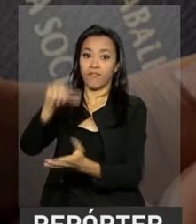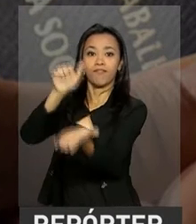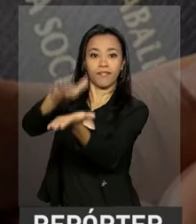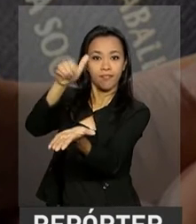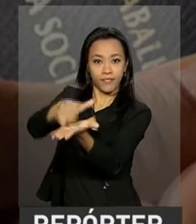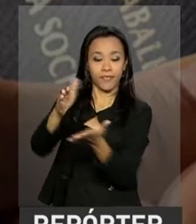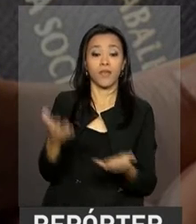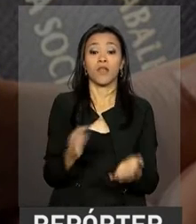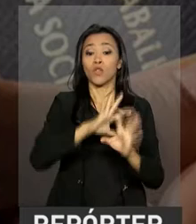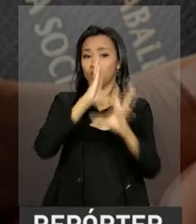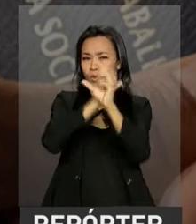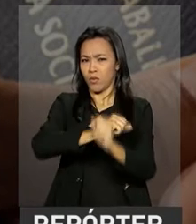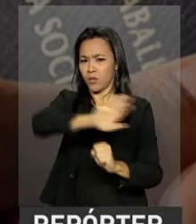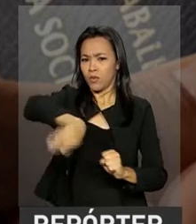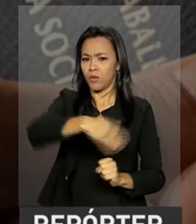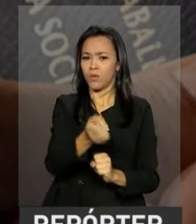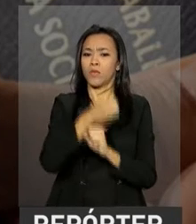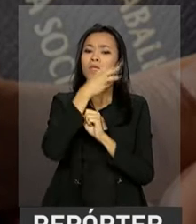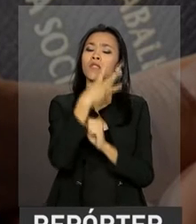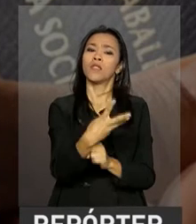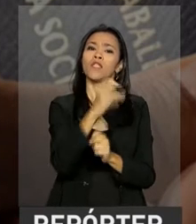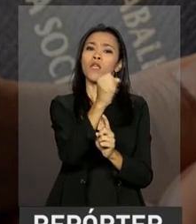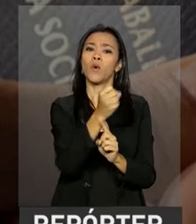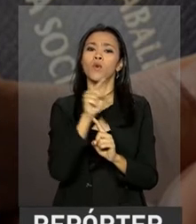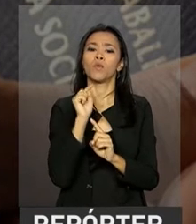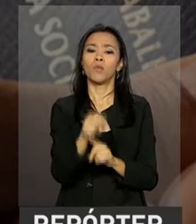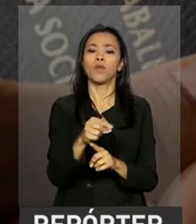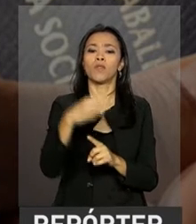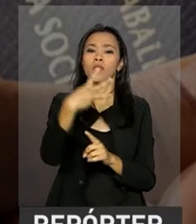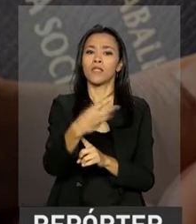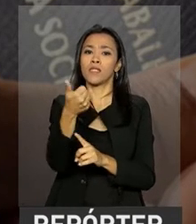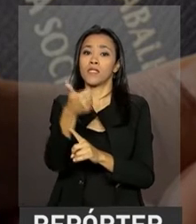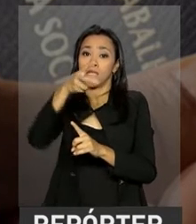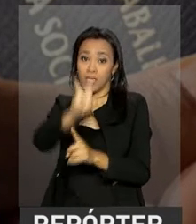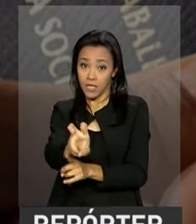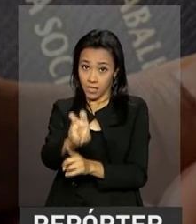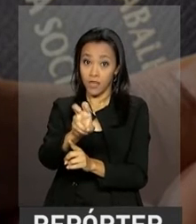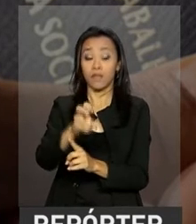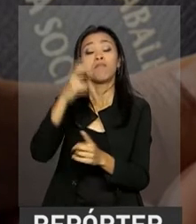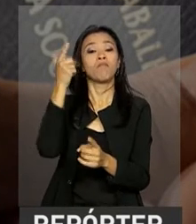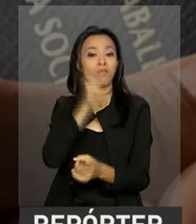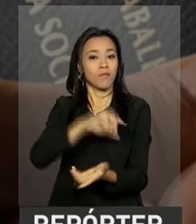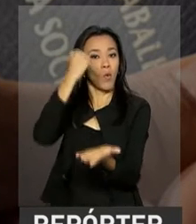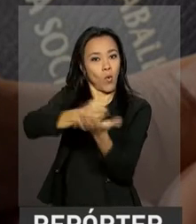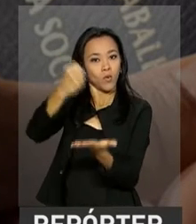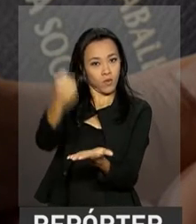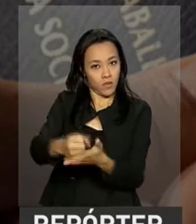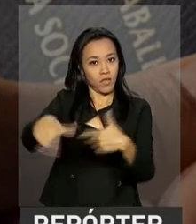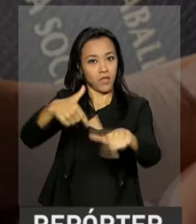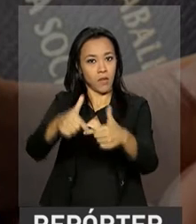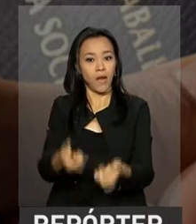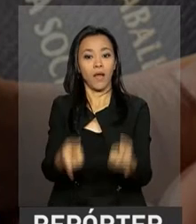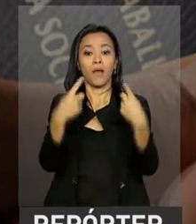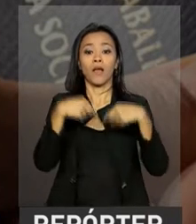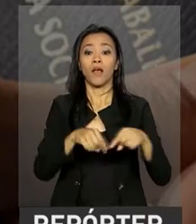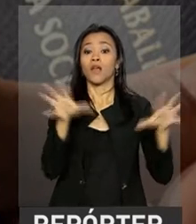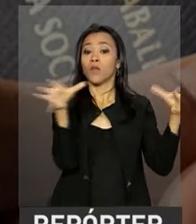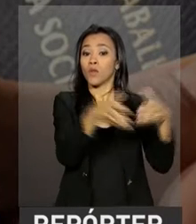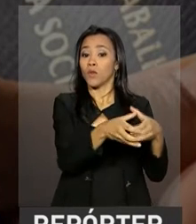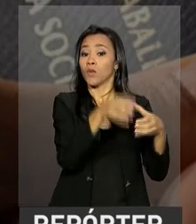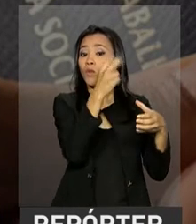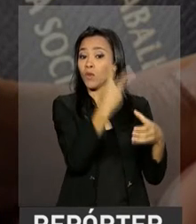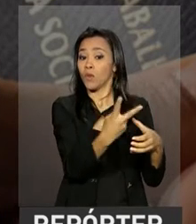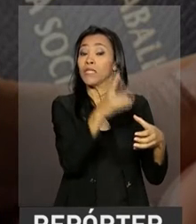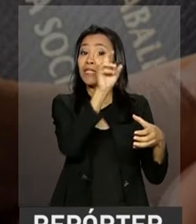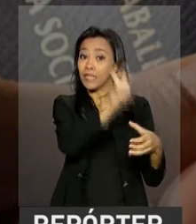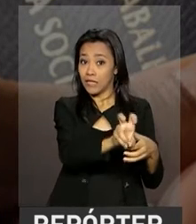tem mais de trinta e oito milhões trezentos e quinze mil trabalhadores com carteira assinada dos oito setores da atividade econômica medidos